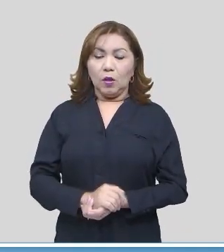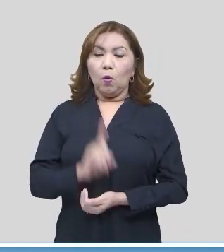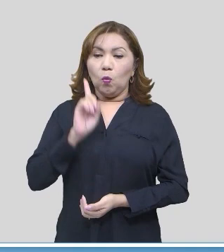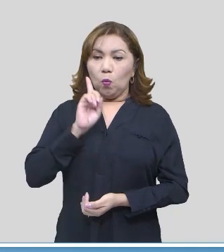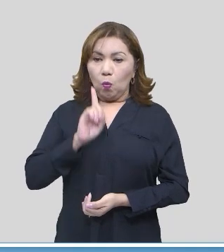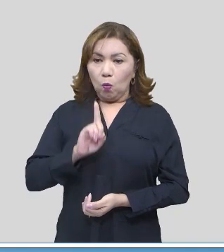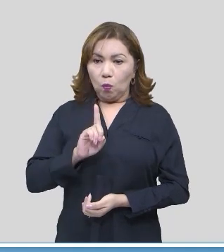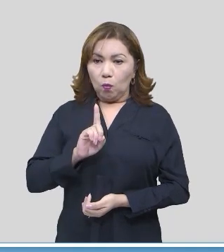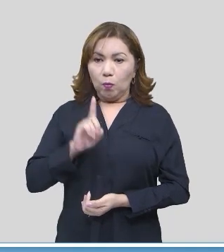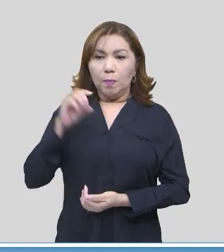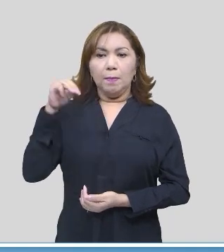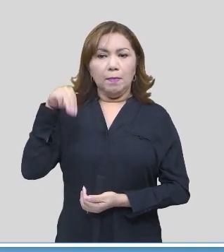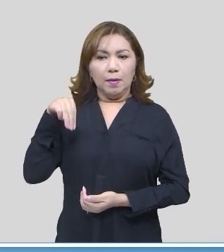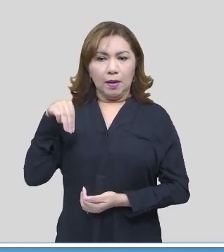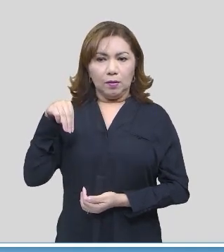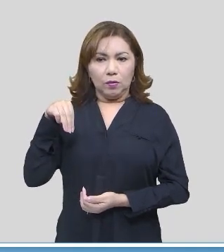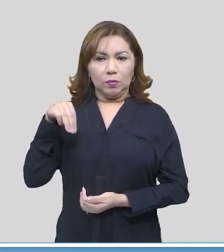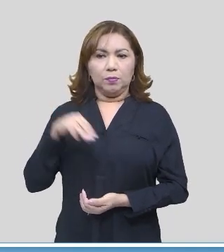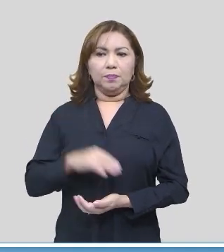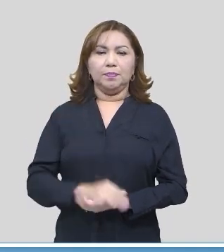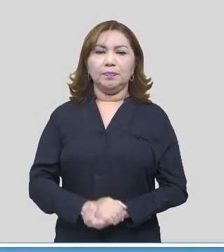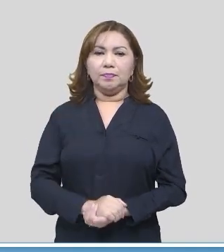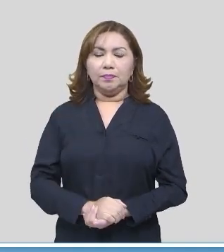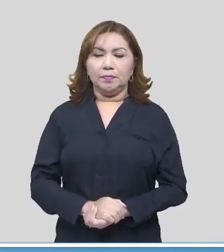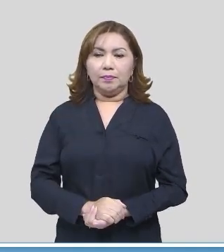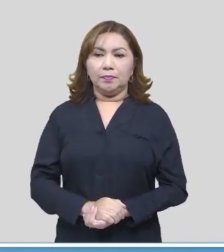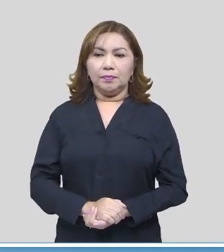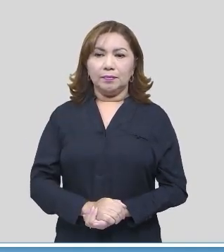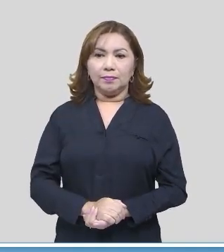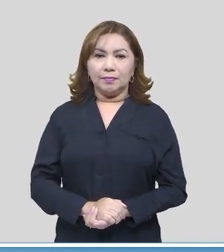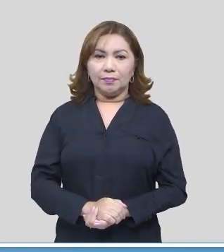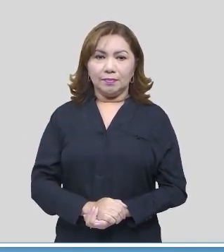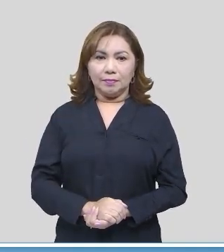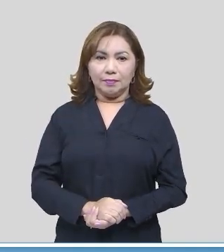1 metro.